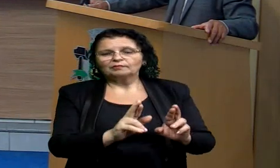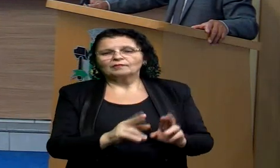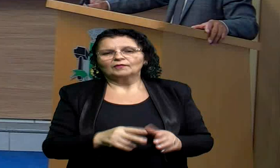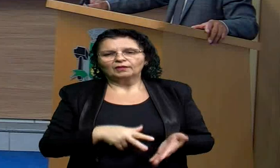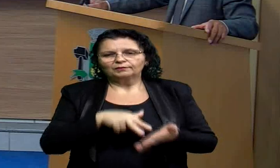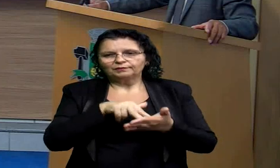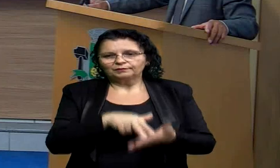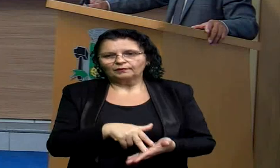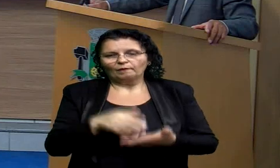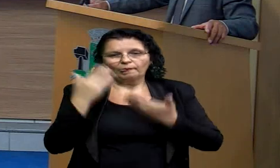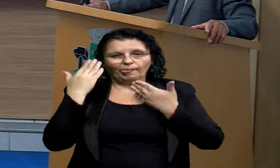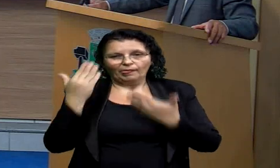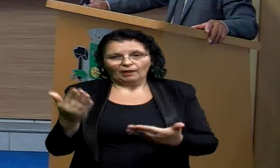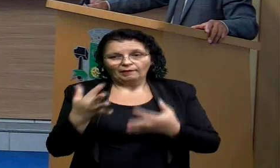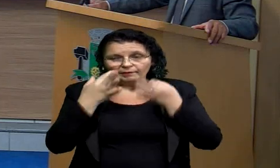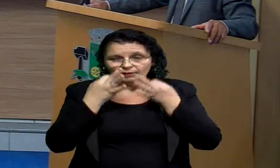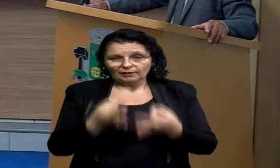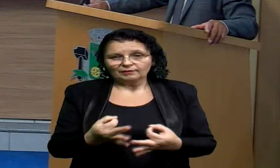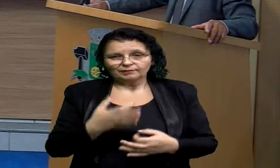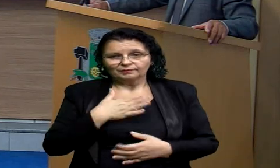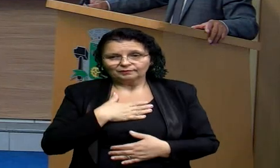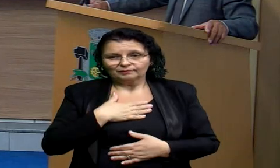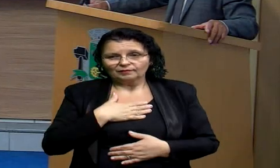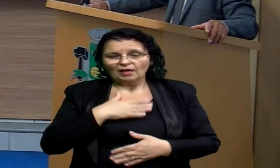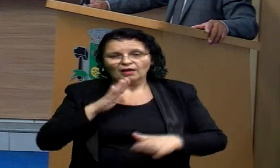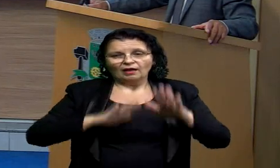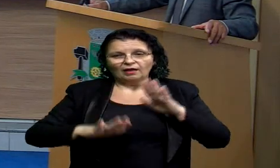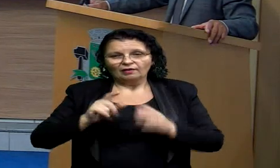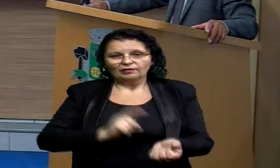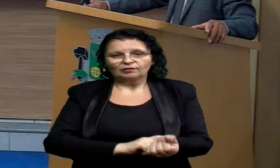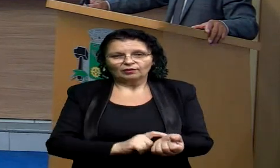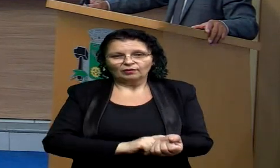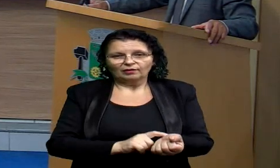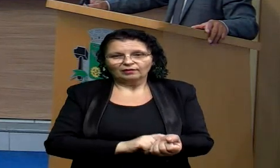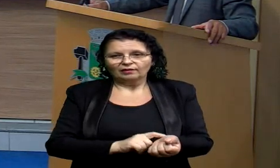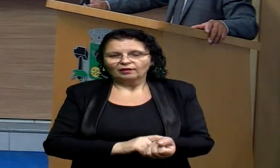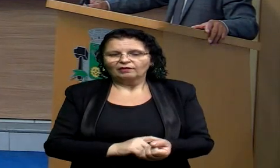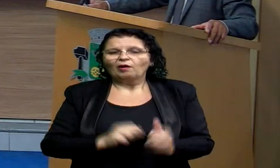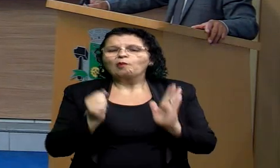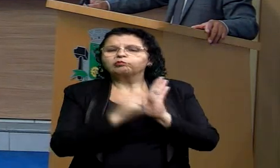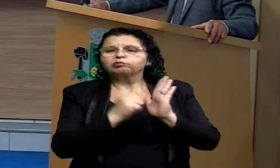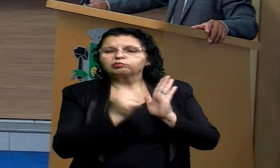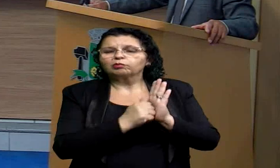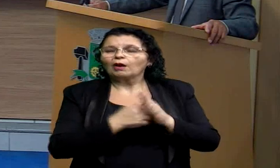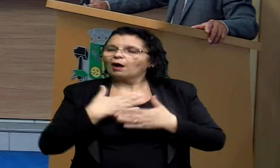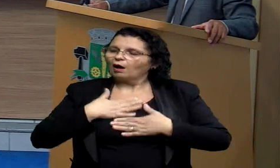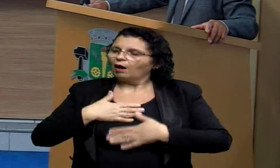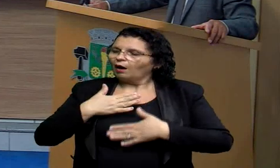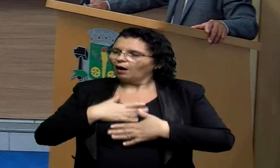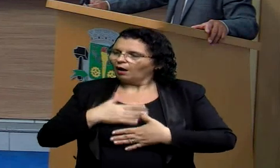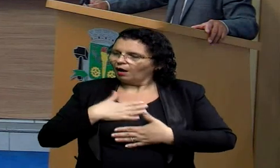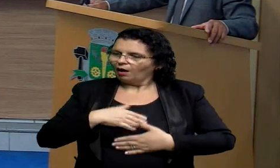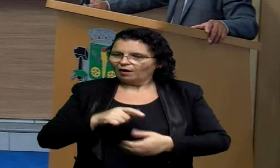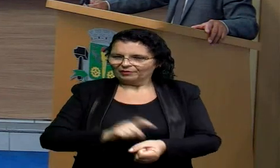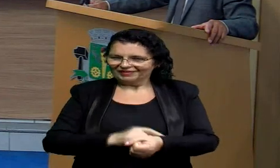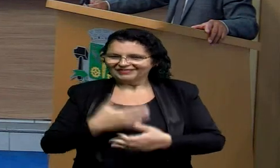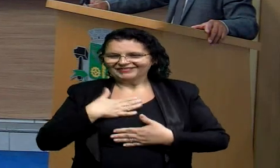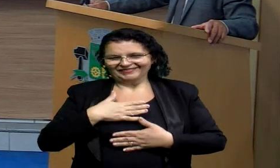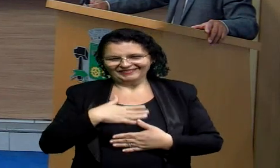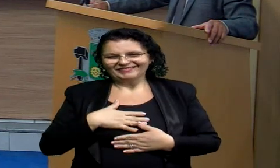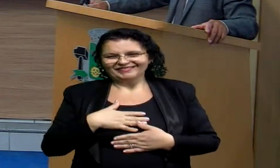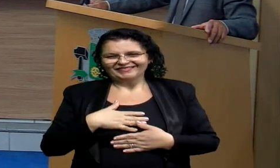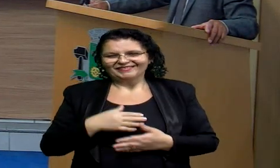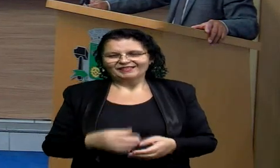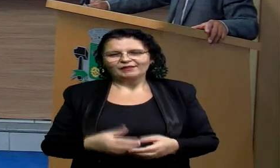mantenho Quero Agradecer oo Senhor pela atenção que dá para mim às vezes na H que eu tô nervoso Abra sua porta ainda da pergunta Tá nervoso Ou já melhorou Então é assim que nós se